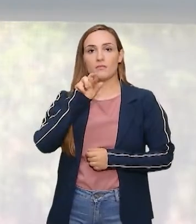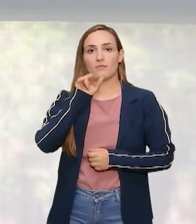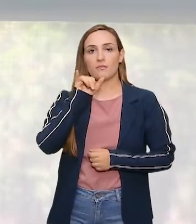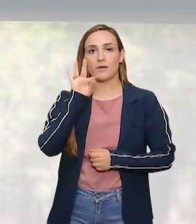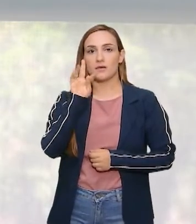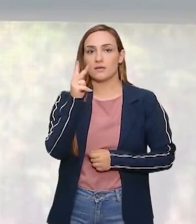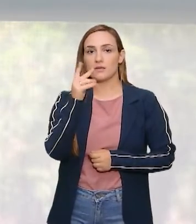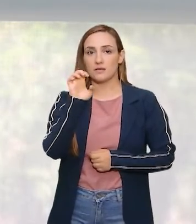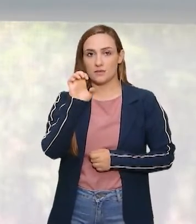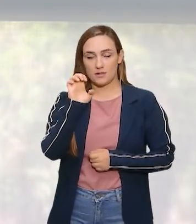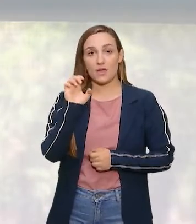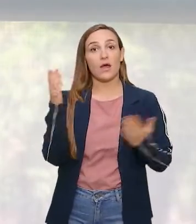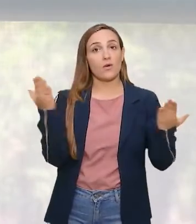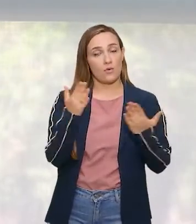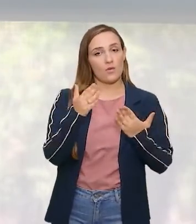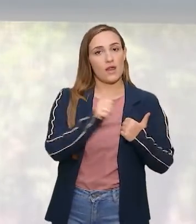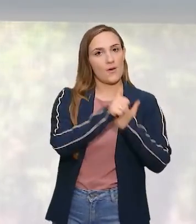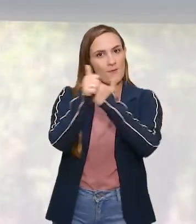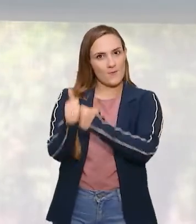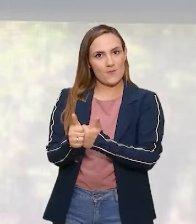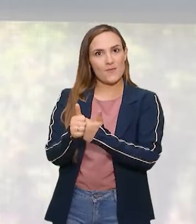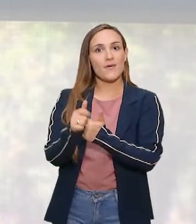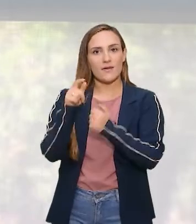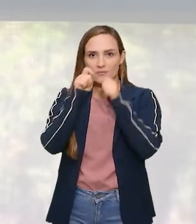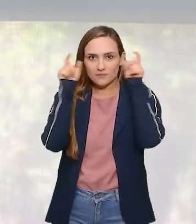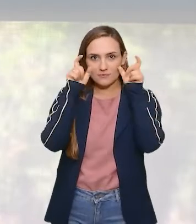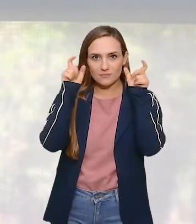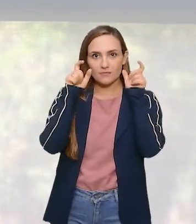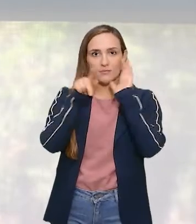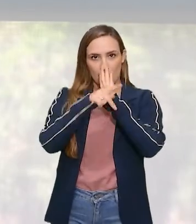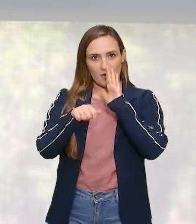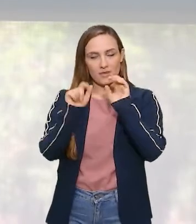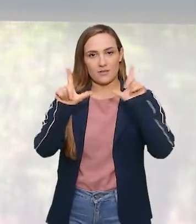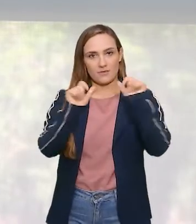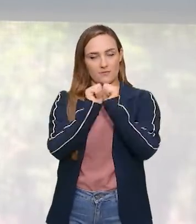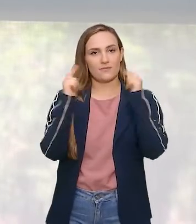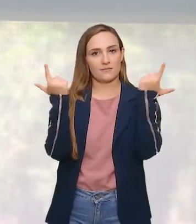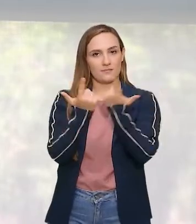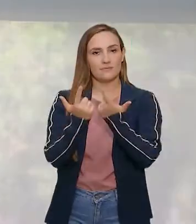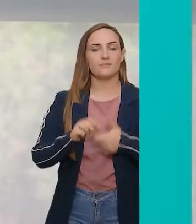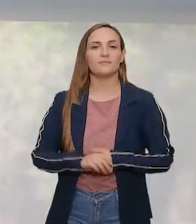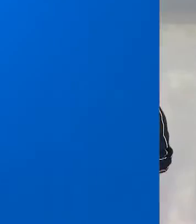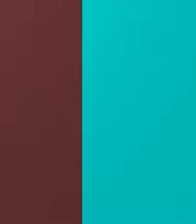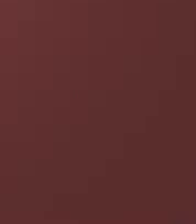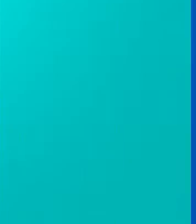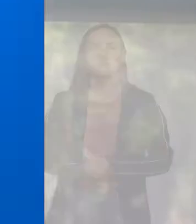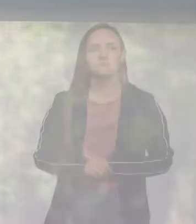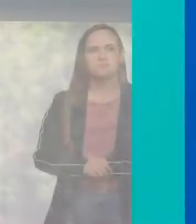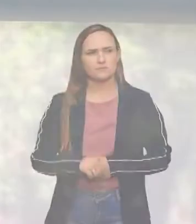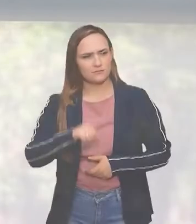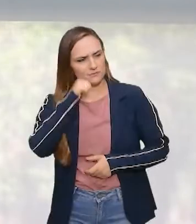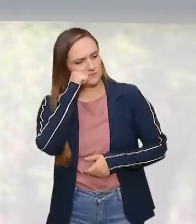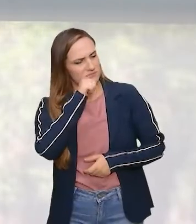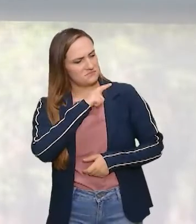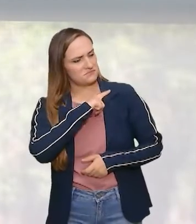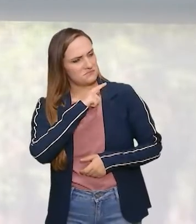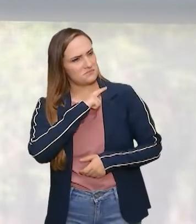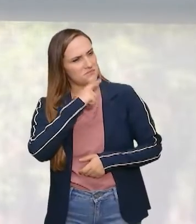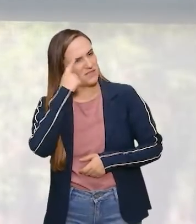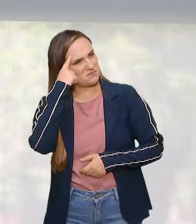Eu sou Marité Kog e você acompanha comigo agora o programa Fique Ligado da TV Alemes. Elas têm